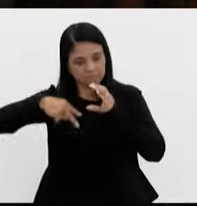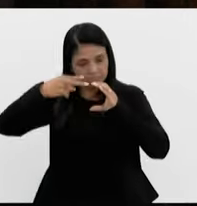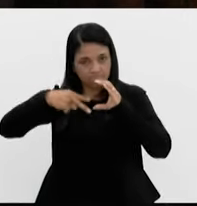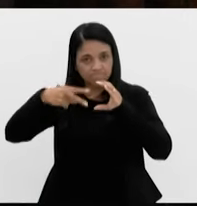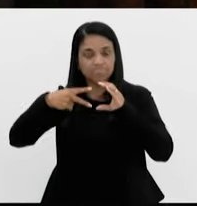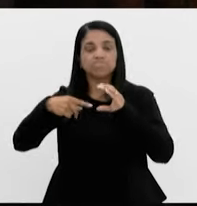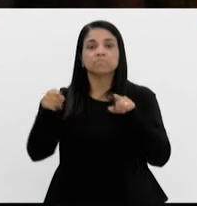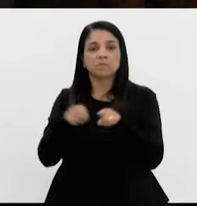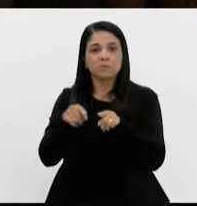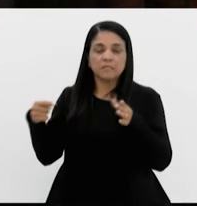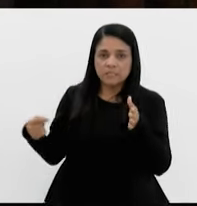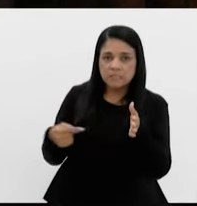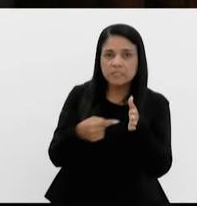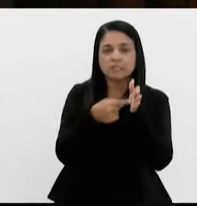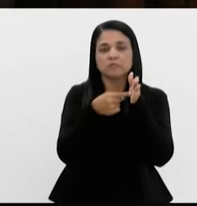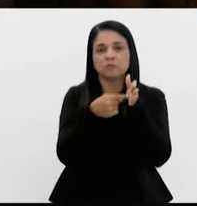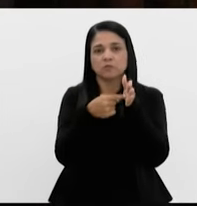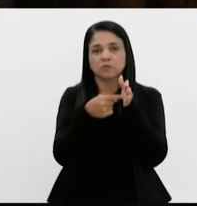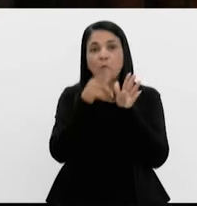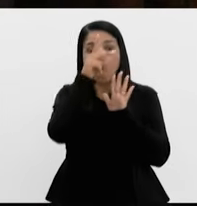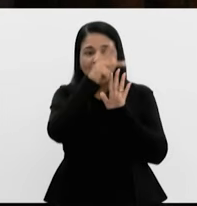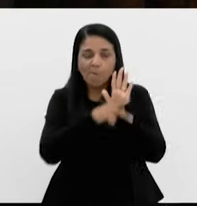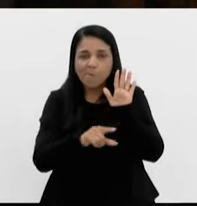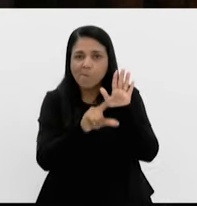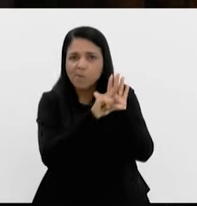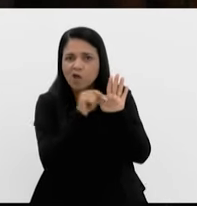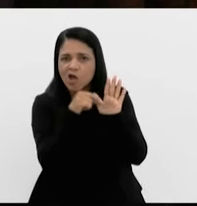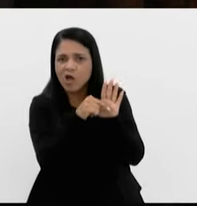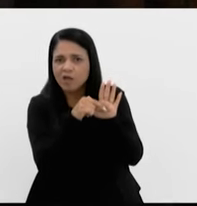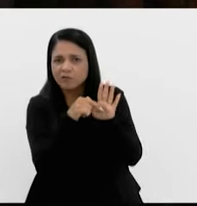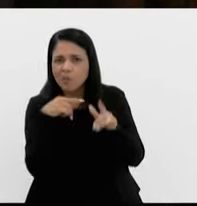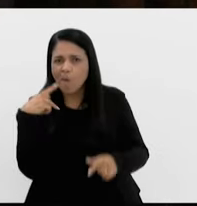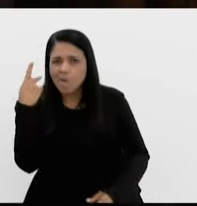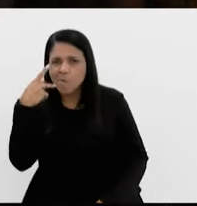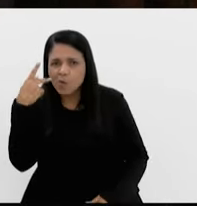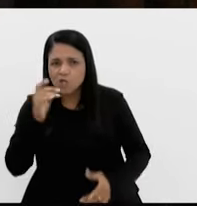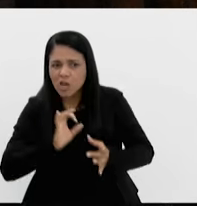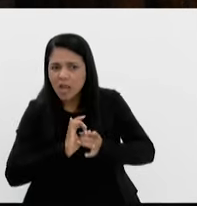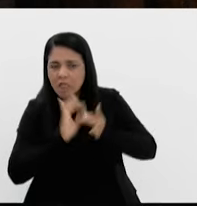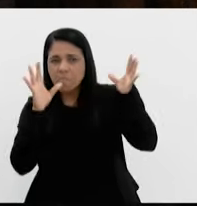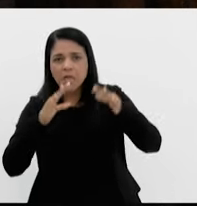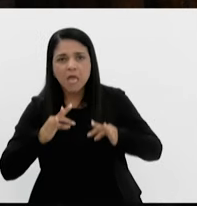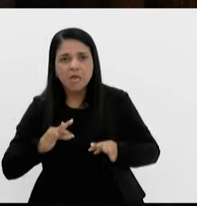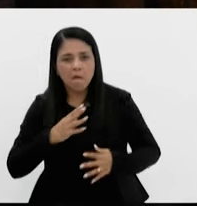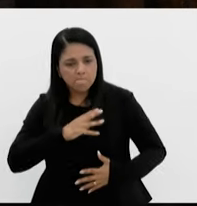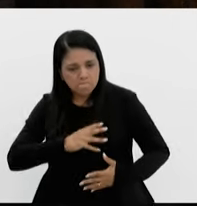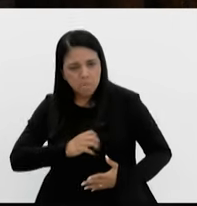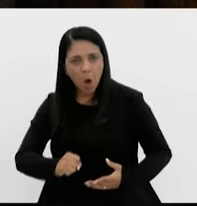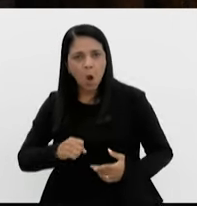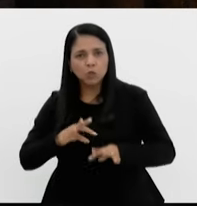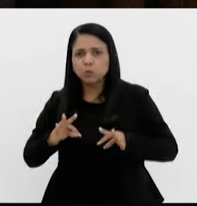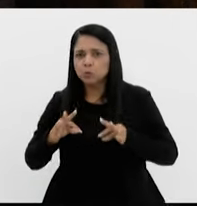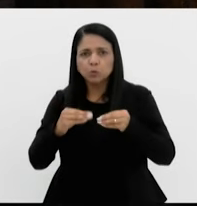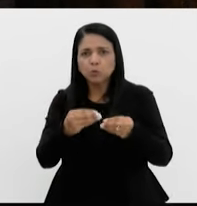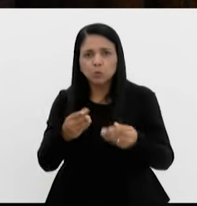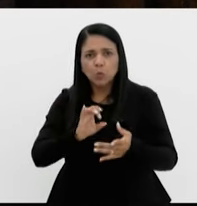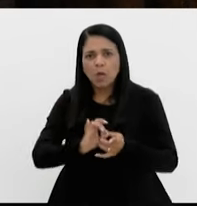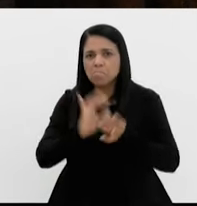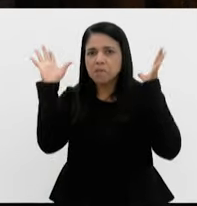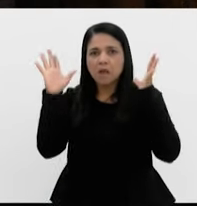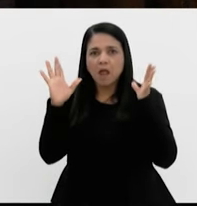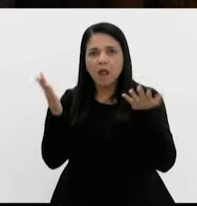projeto que Visa criar uma política de Libera Geral do aborto isso mesmo do